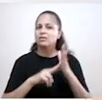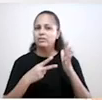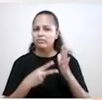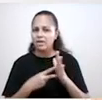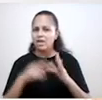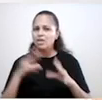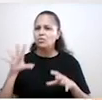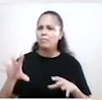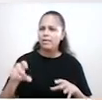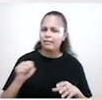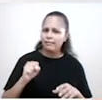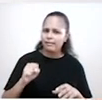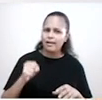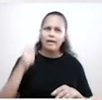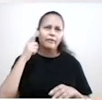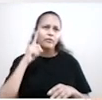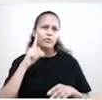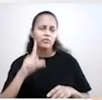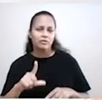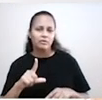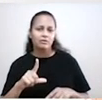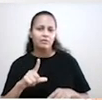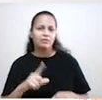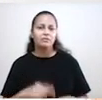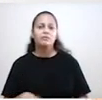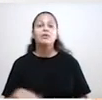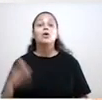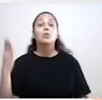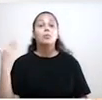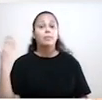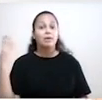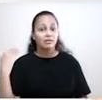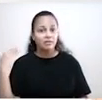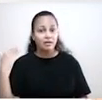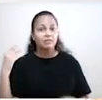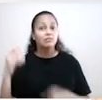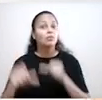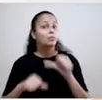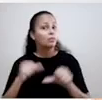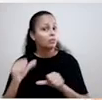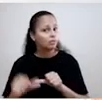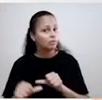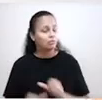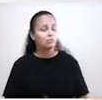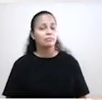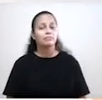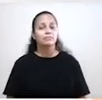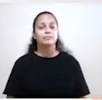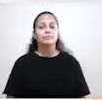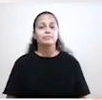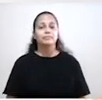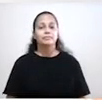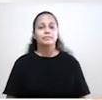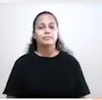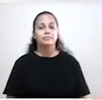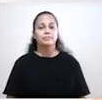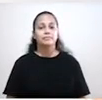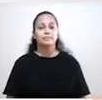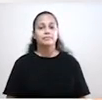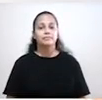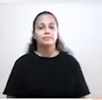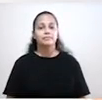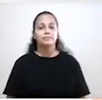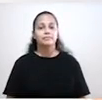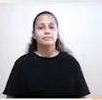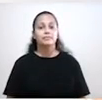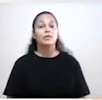significados: pegar, obter, conseguir e muitos outros. Passado e particípio, got, gotten.